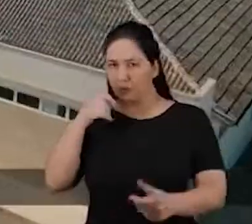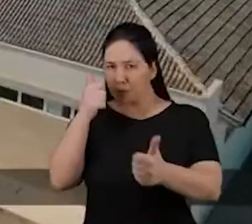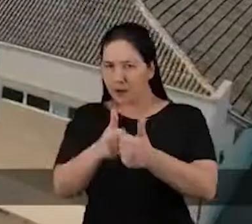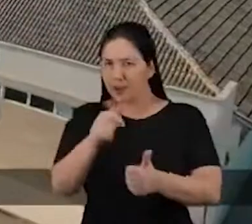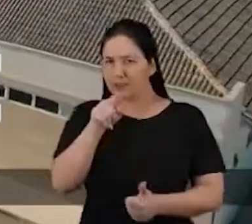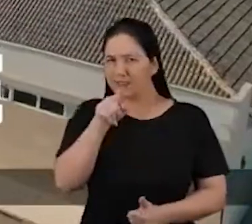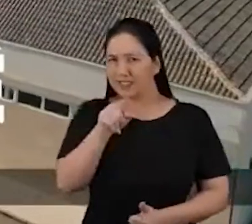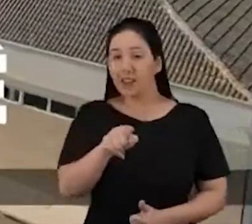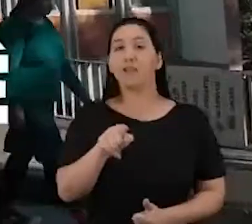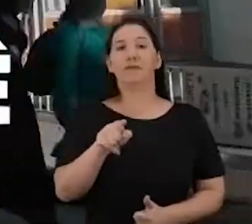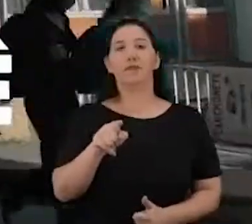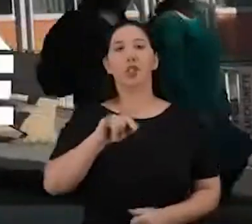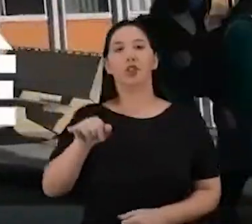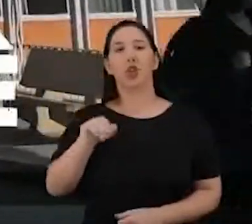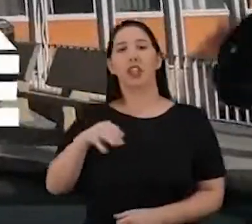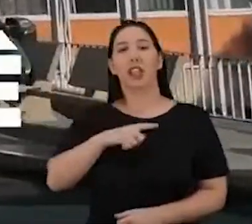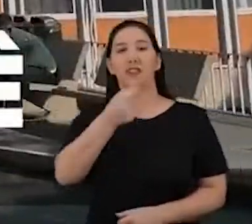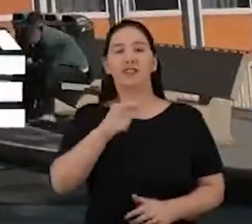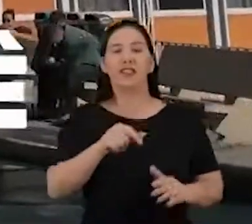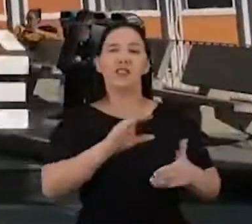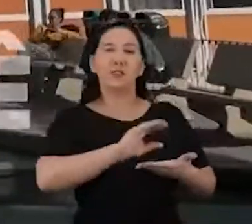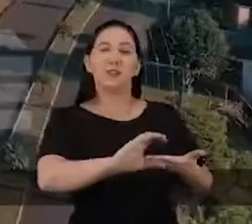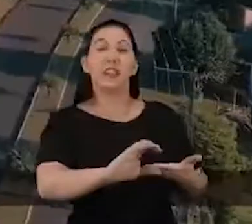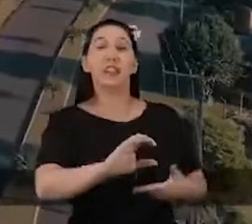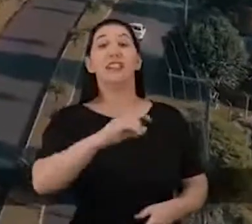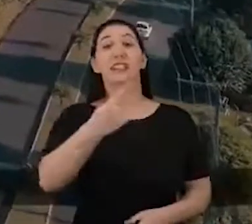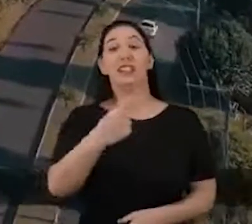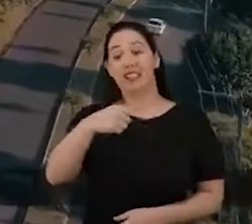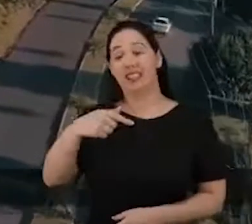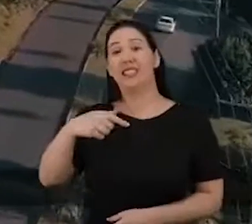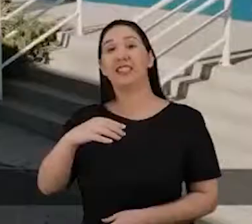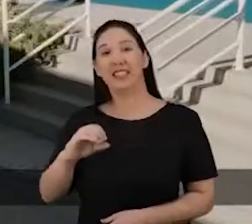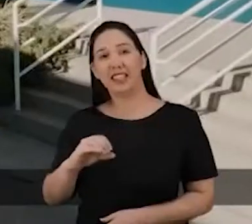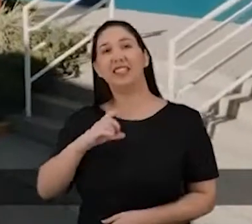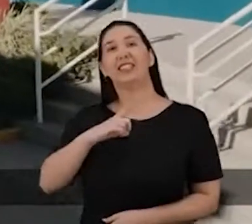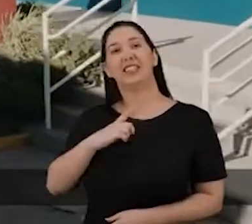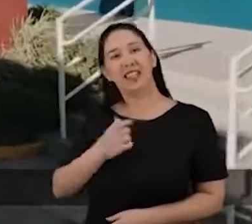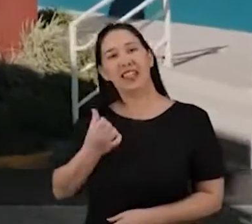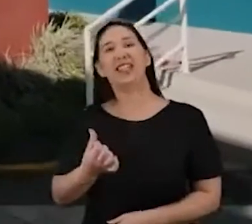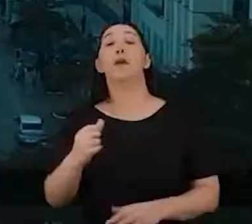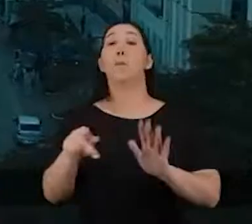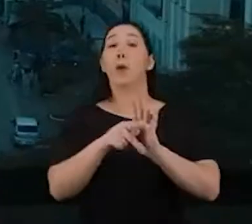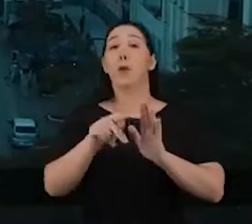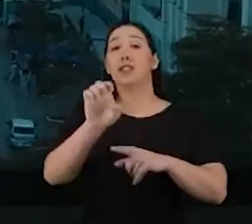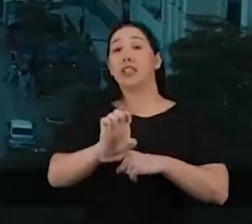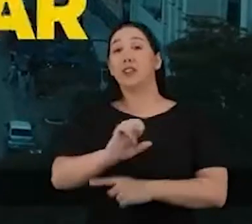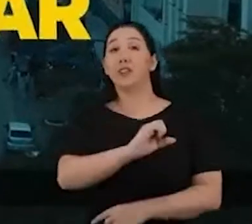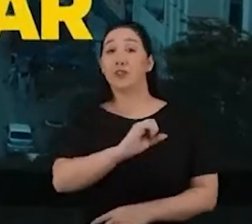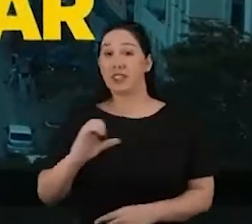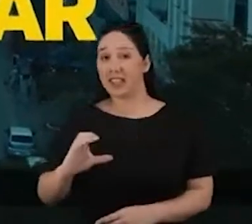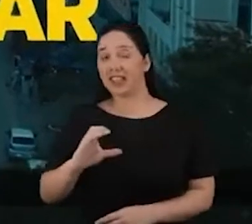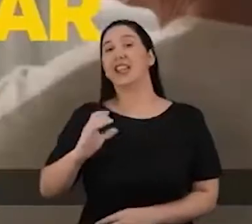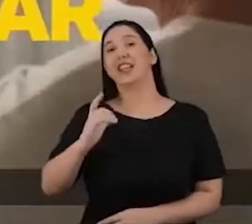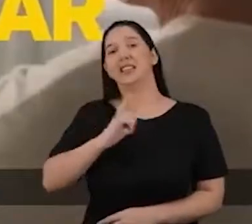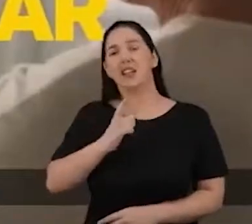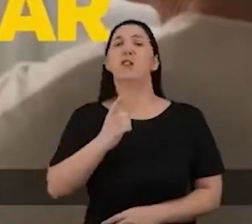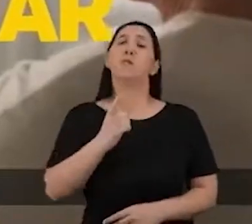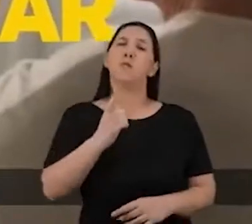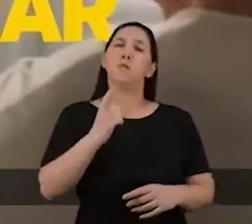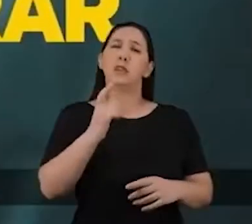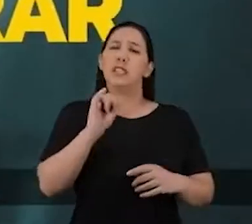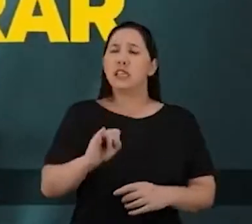Saúde Perto de Você, Jorginho vai investir nos 173 hospitais mantidos pelo governo, para que eles tenham mais